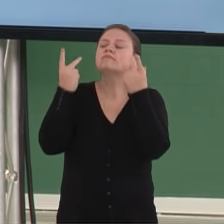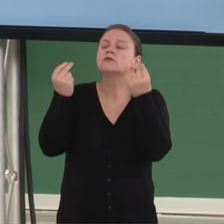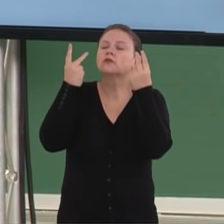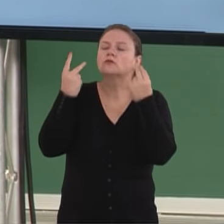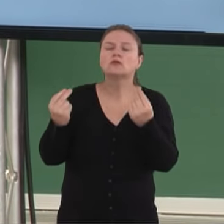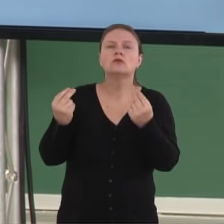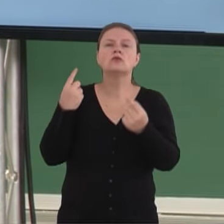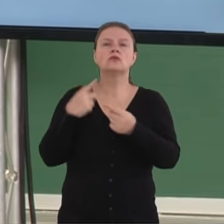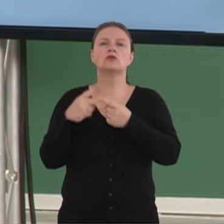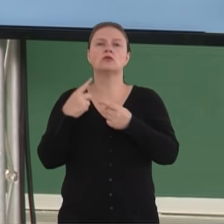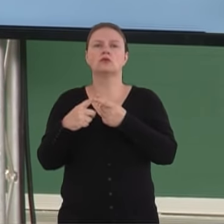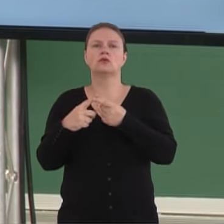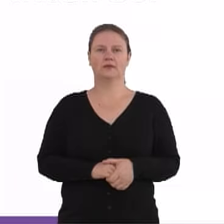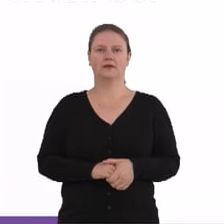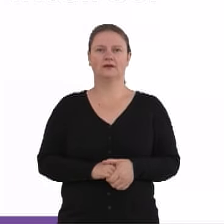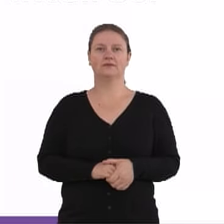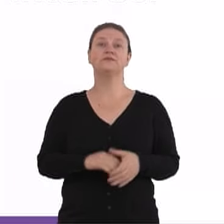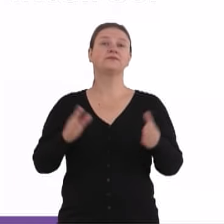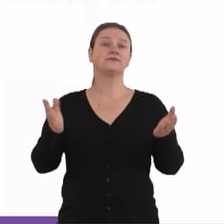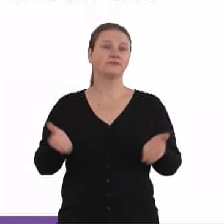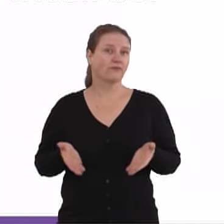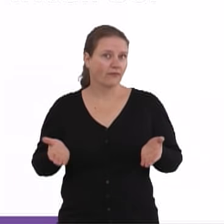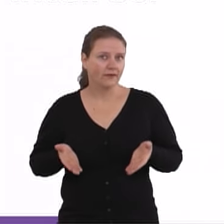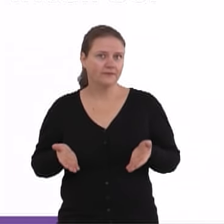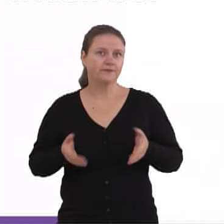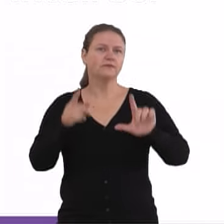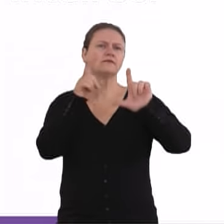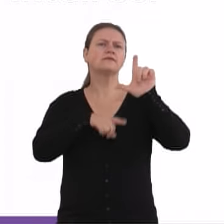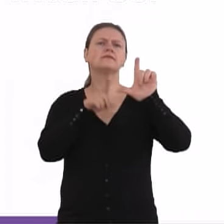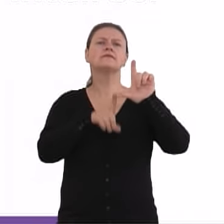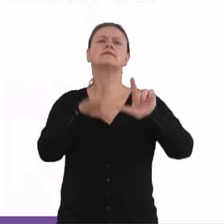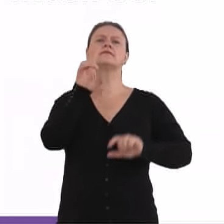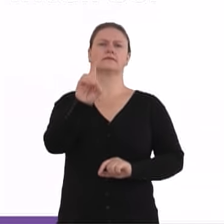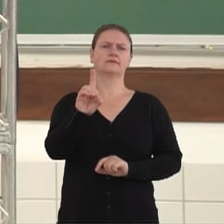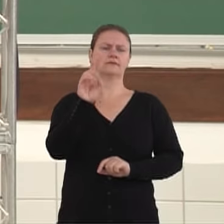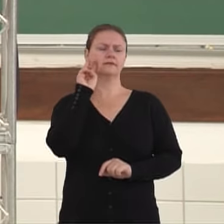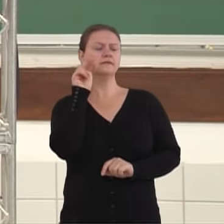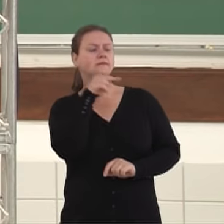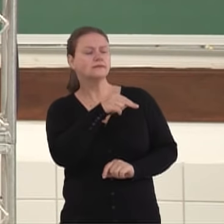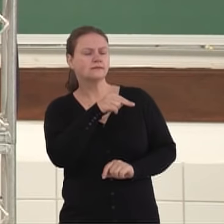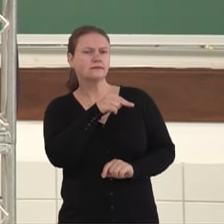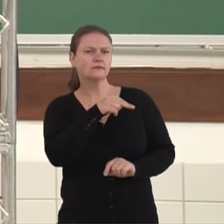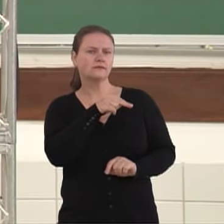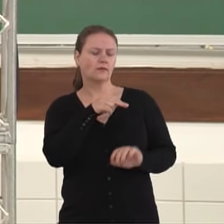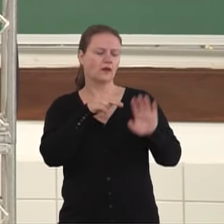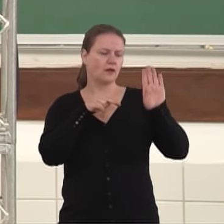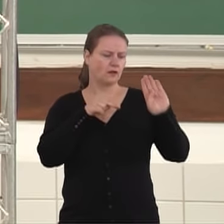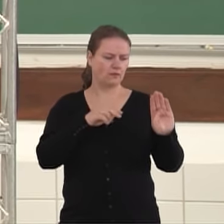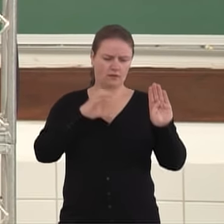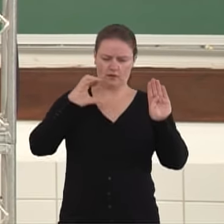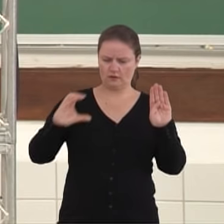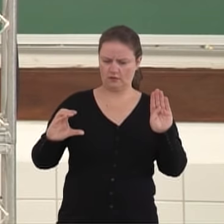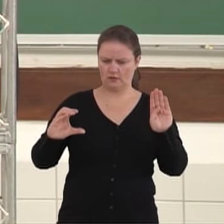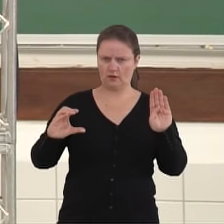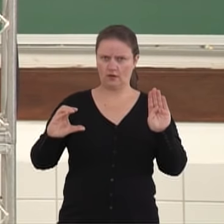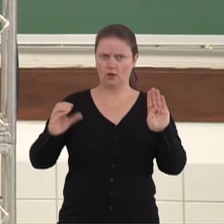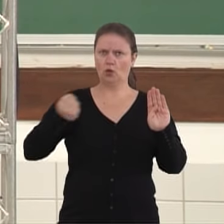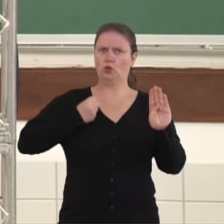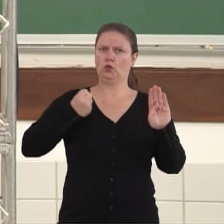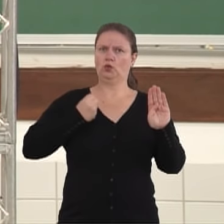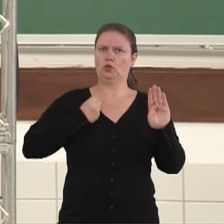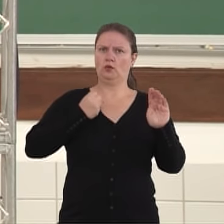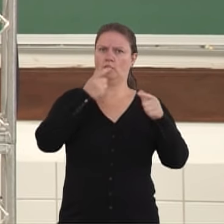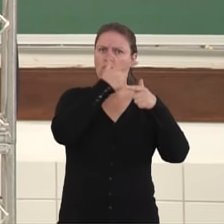é positivo. Então, e na letra D? Olha lá, os pontos B e C são racionais? O